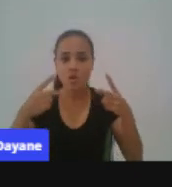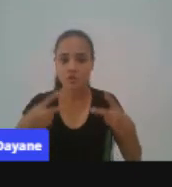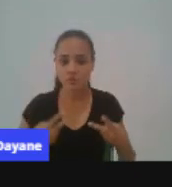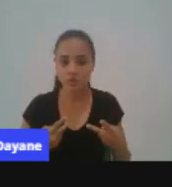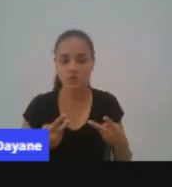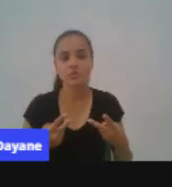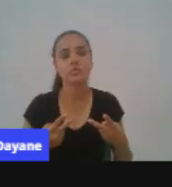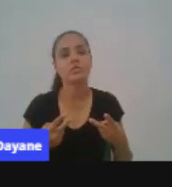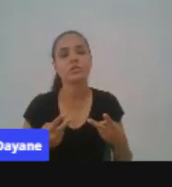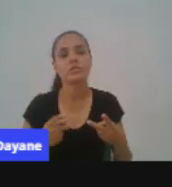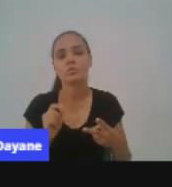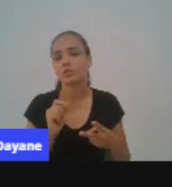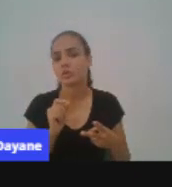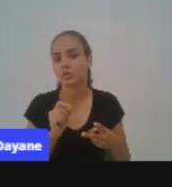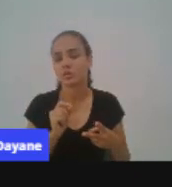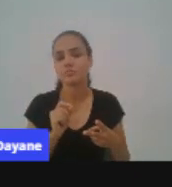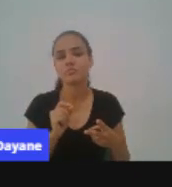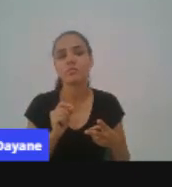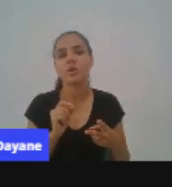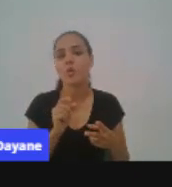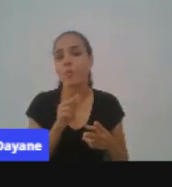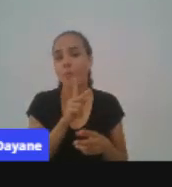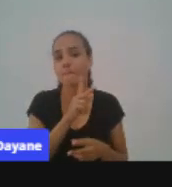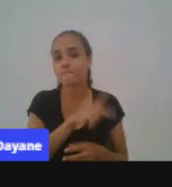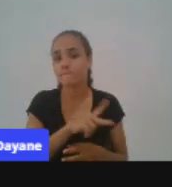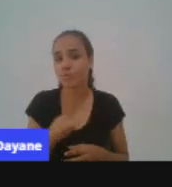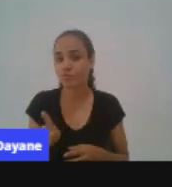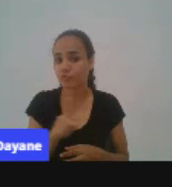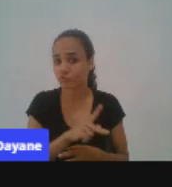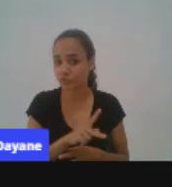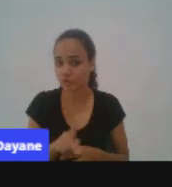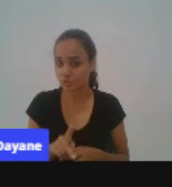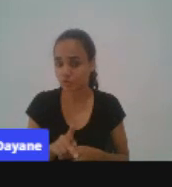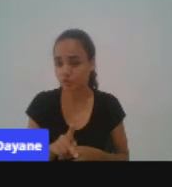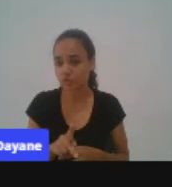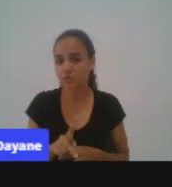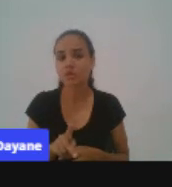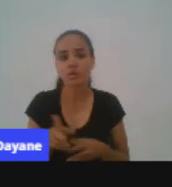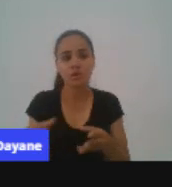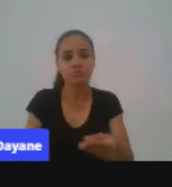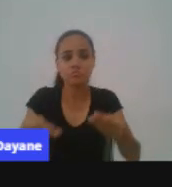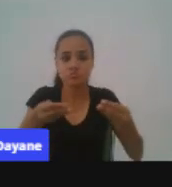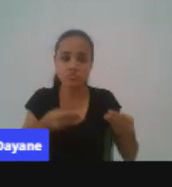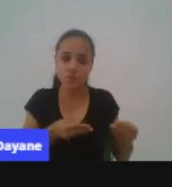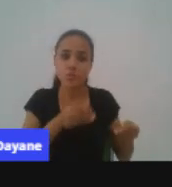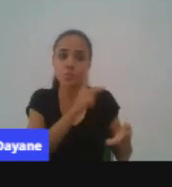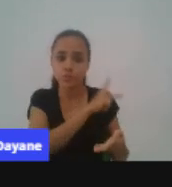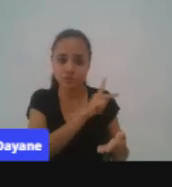Então, o professor, ao receber esse caderno e tendo conhecimento da sua turma, ele pode